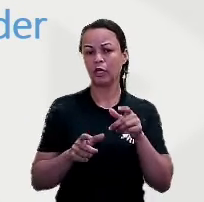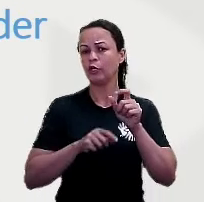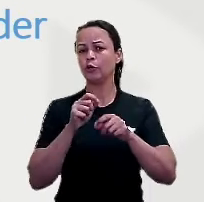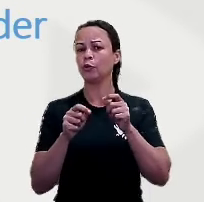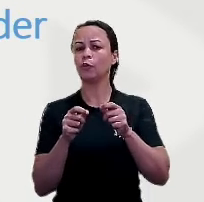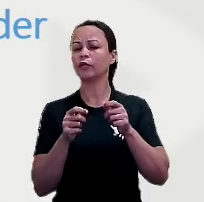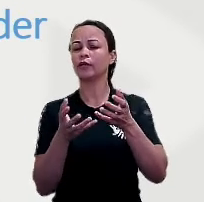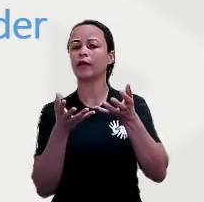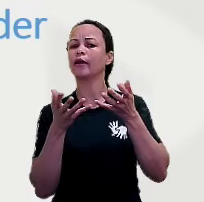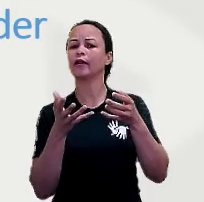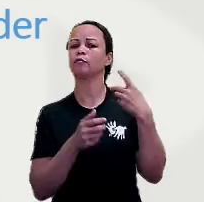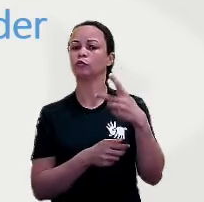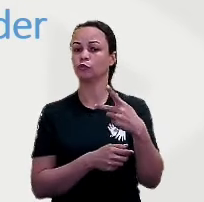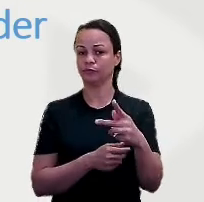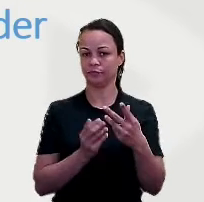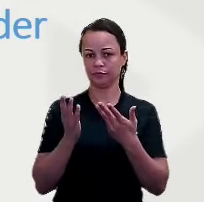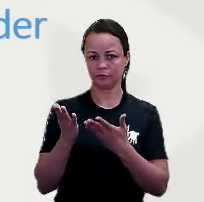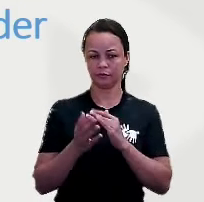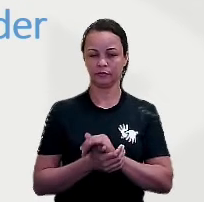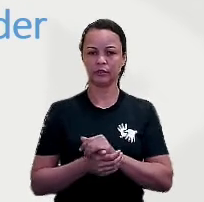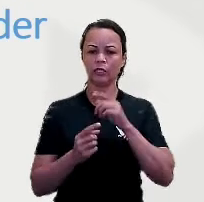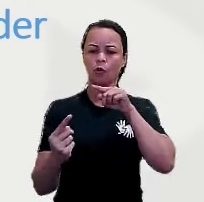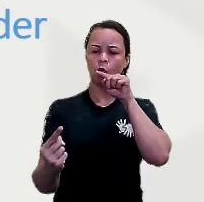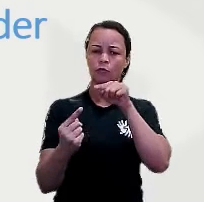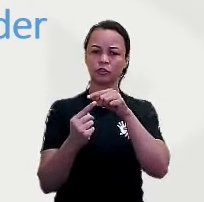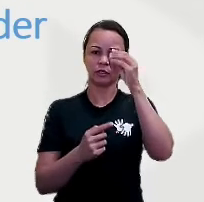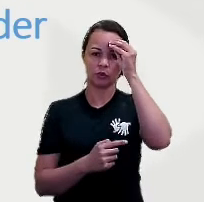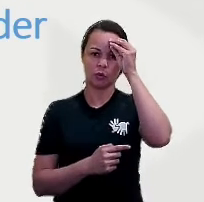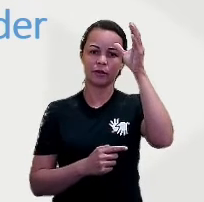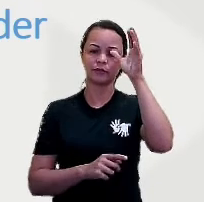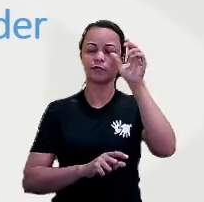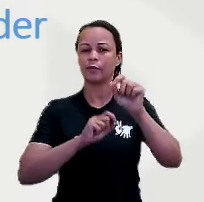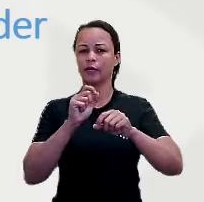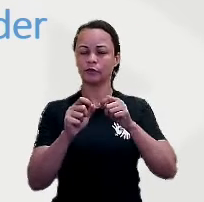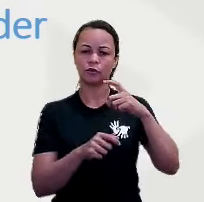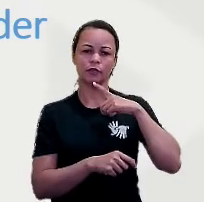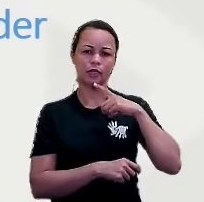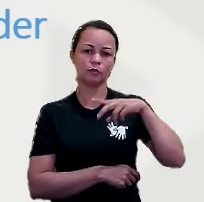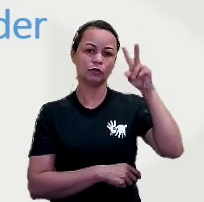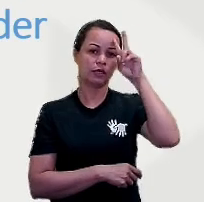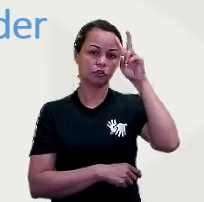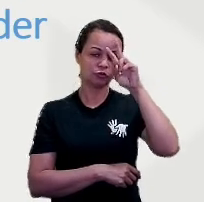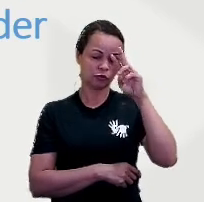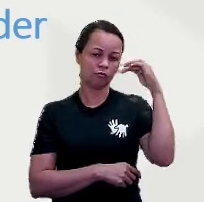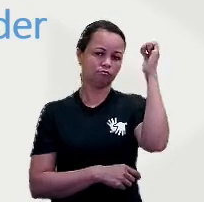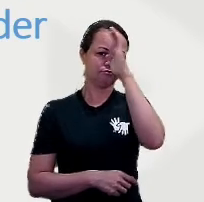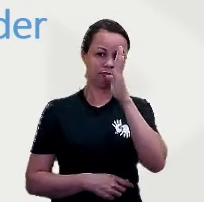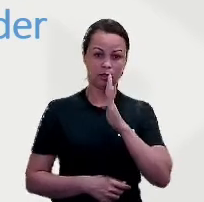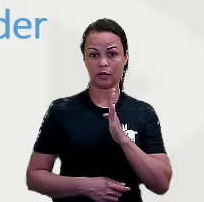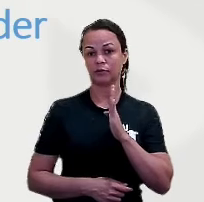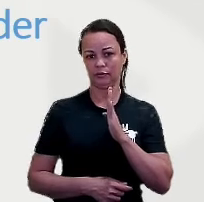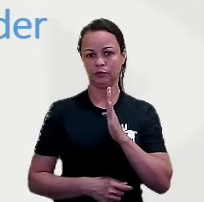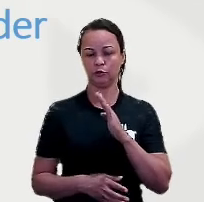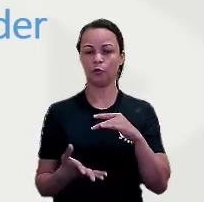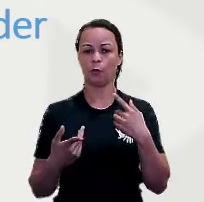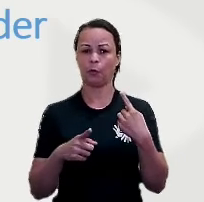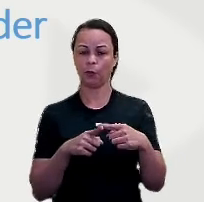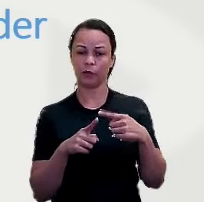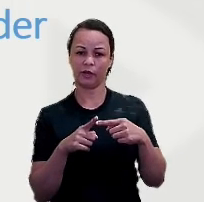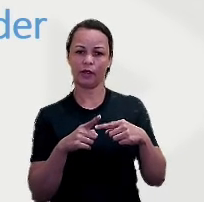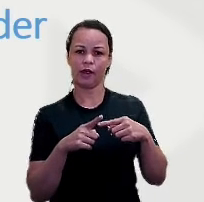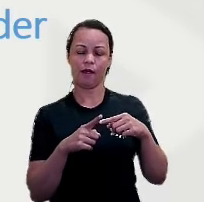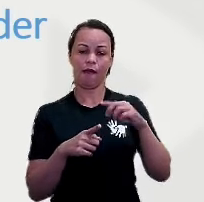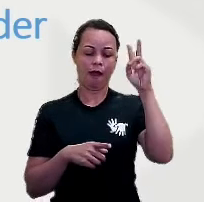com isso, né? Então, como objeto de conhecimento, a gente tem a história do Brasil, porque a história da